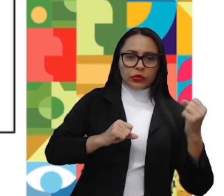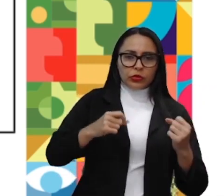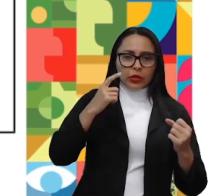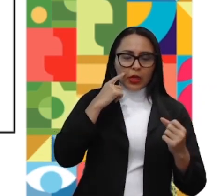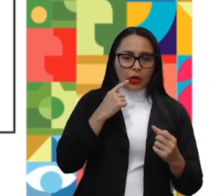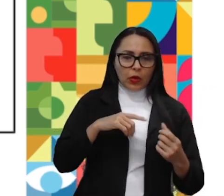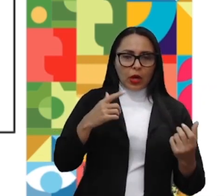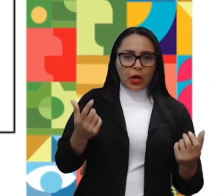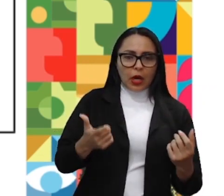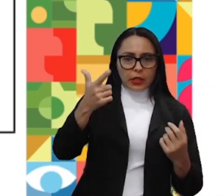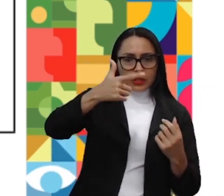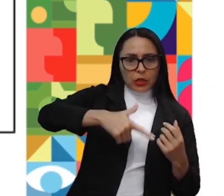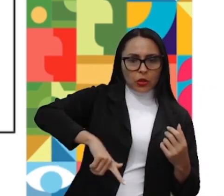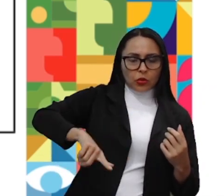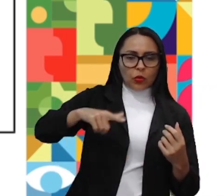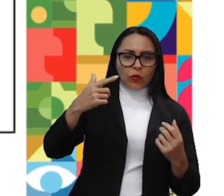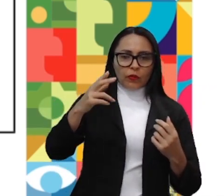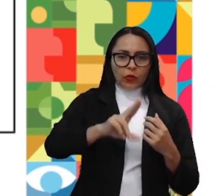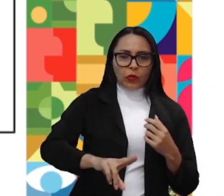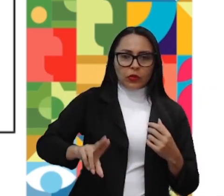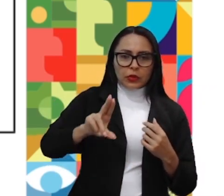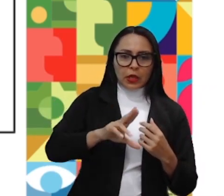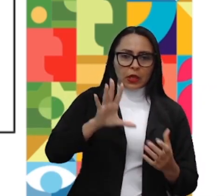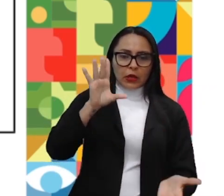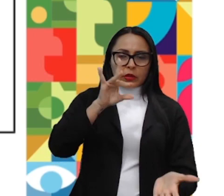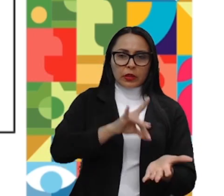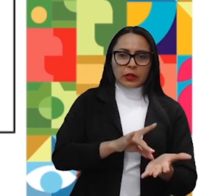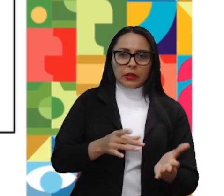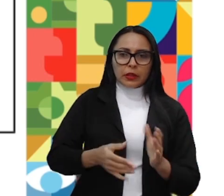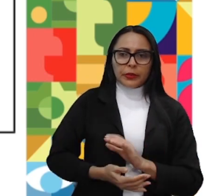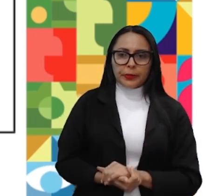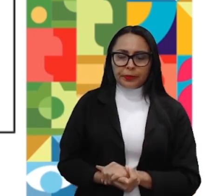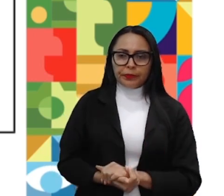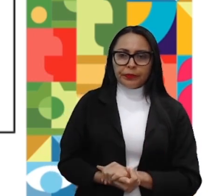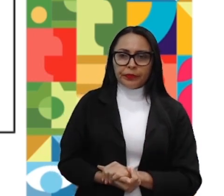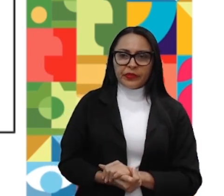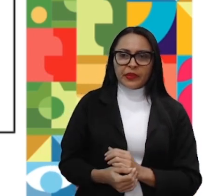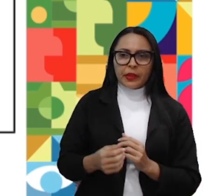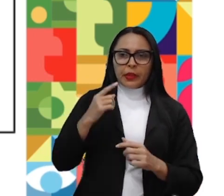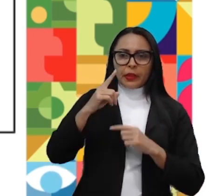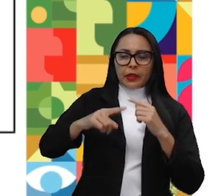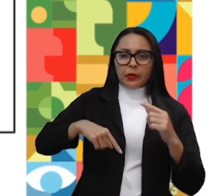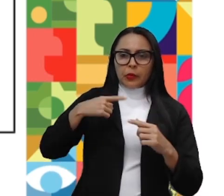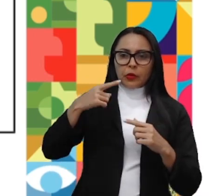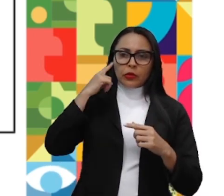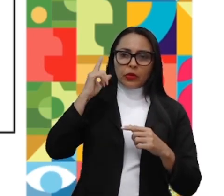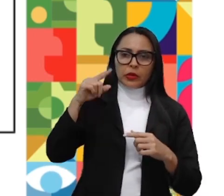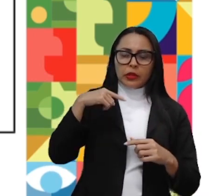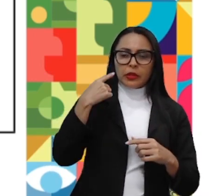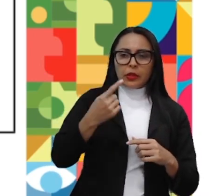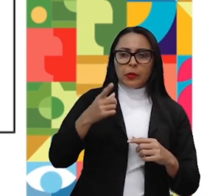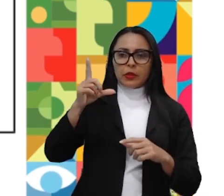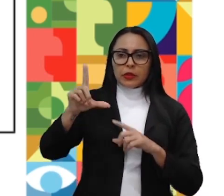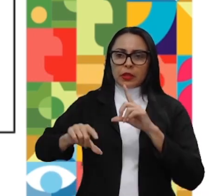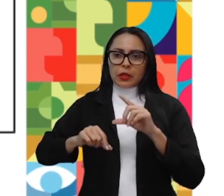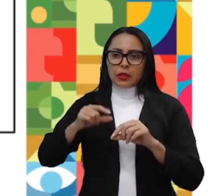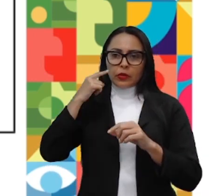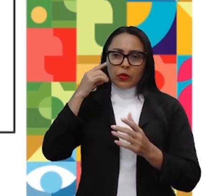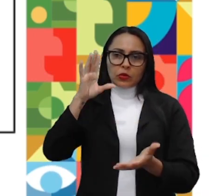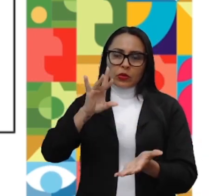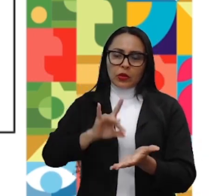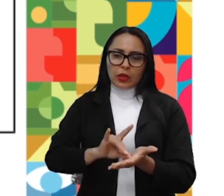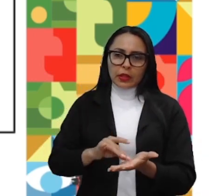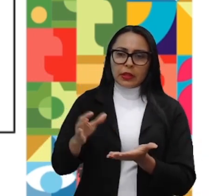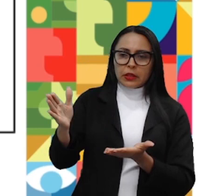reuso, a consolidação e coletas. Na logística reversa de pós-venda, nós temos seleção, destino e consolidação